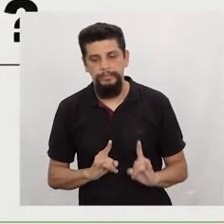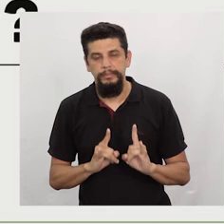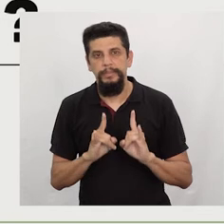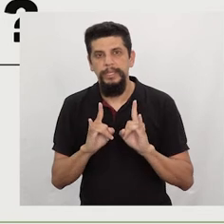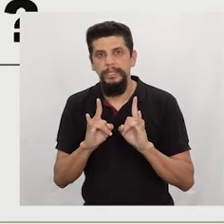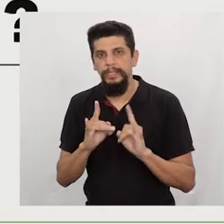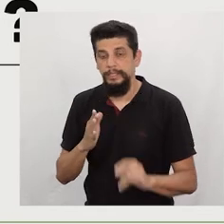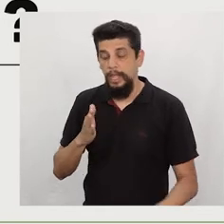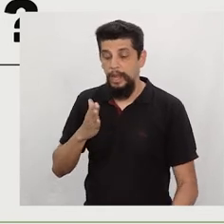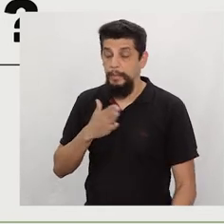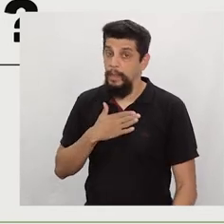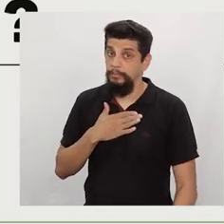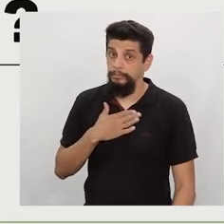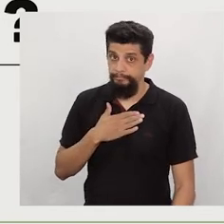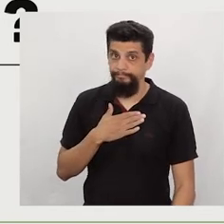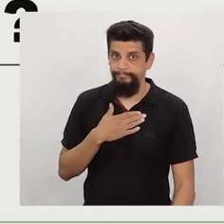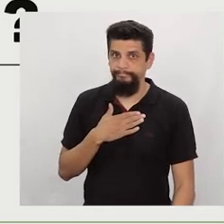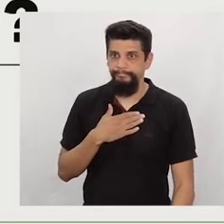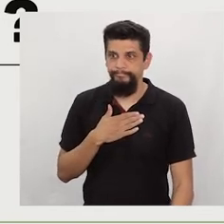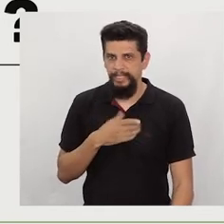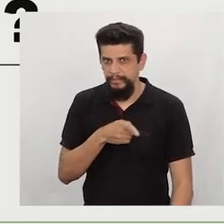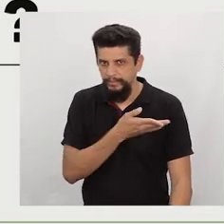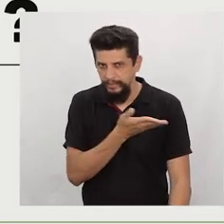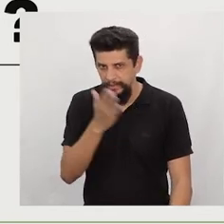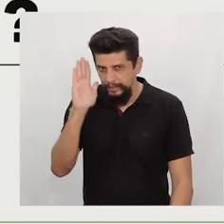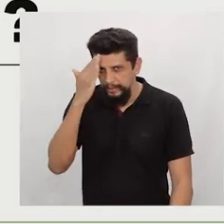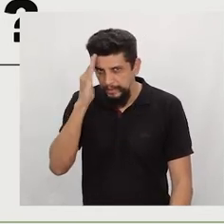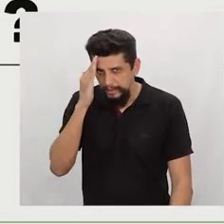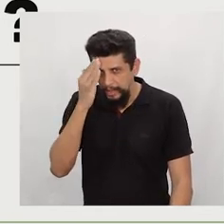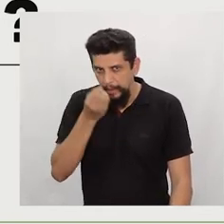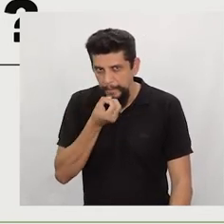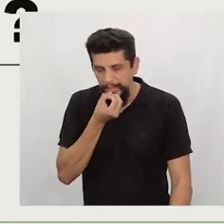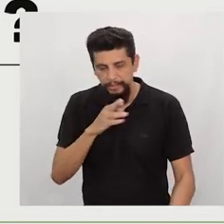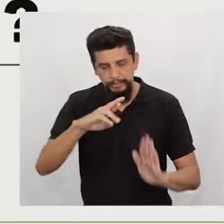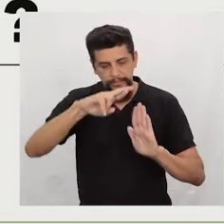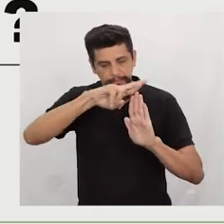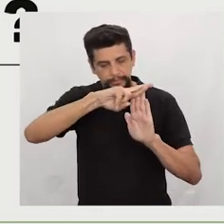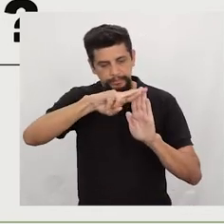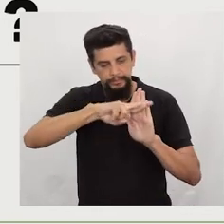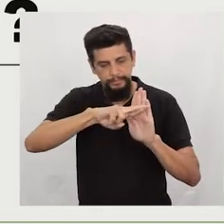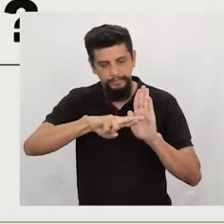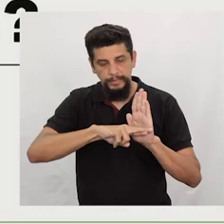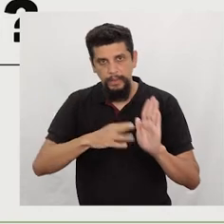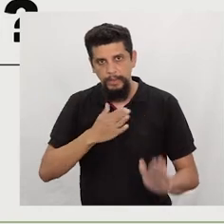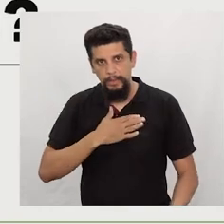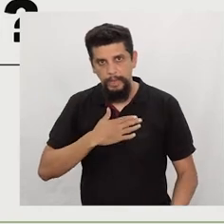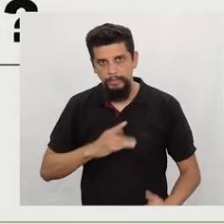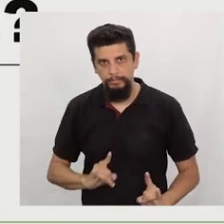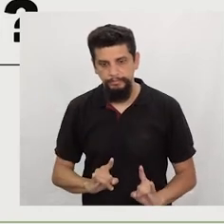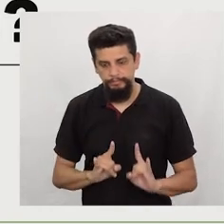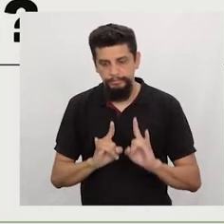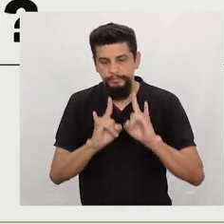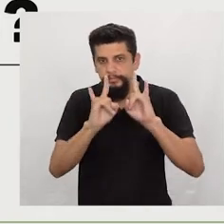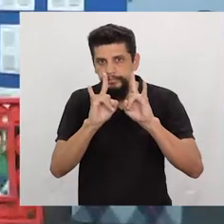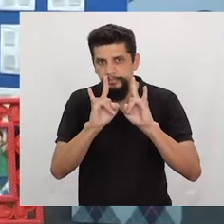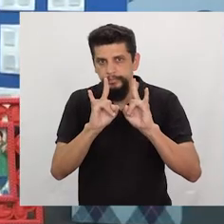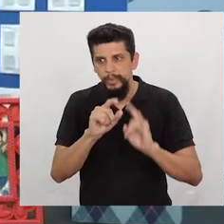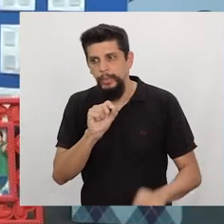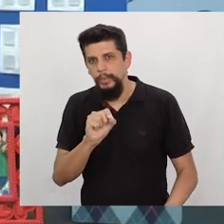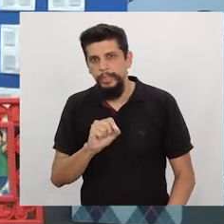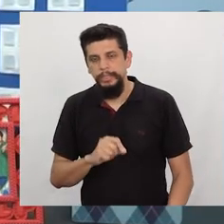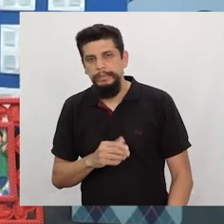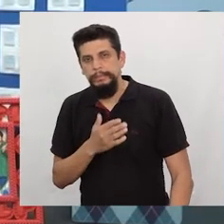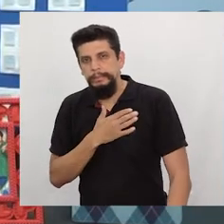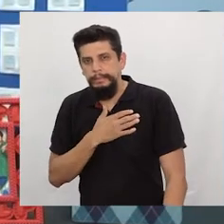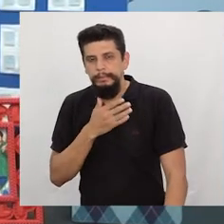pátio, então eram meus. Entendeu bem as regras do meu prédio? O que